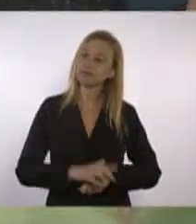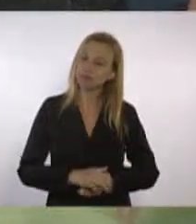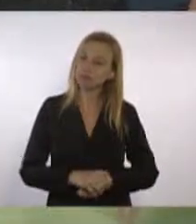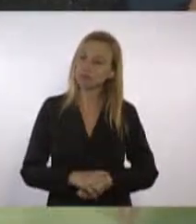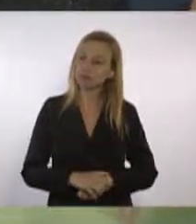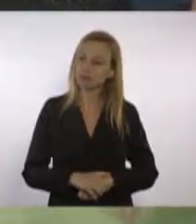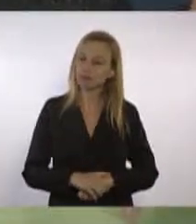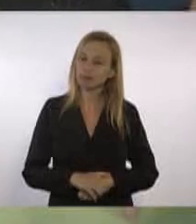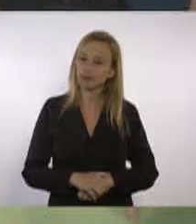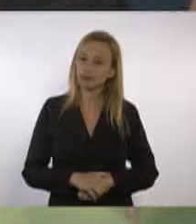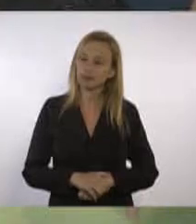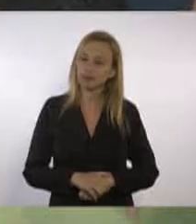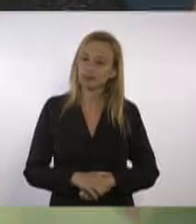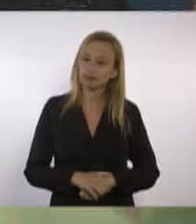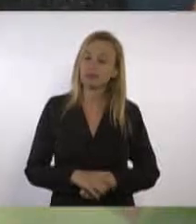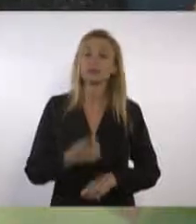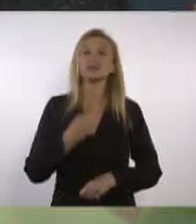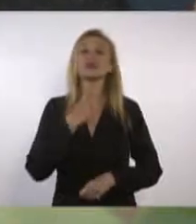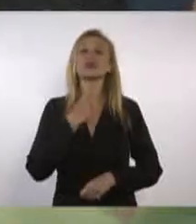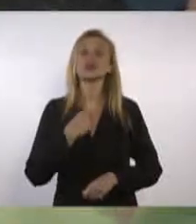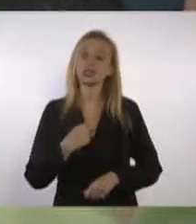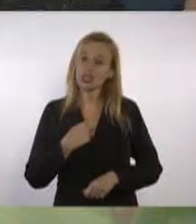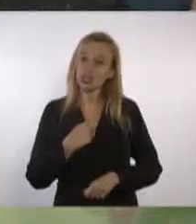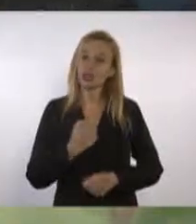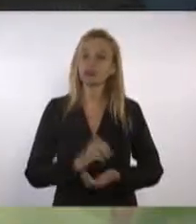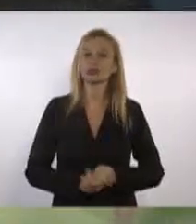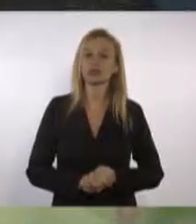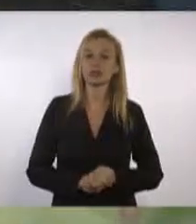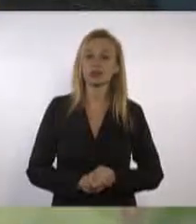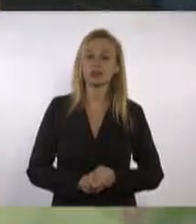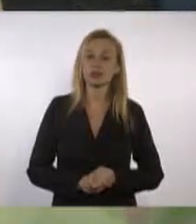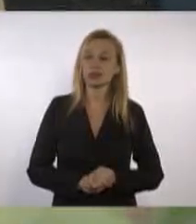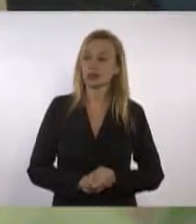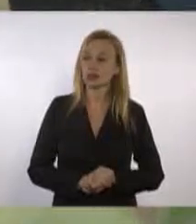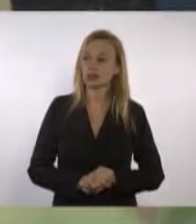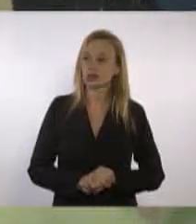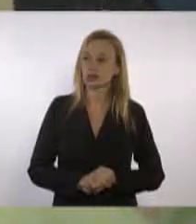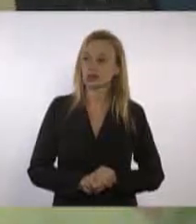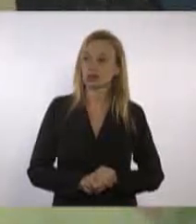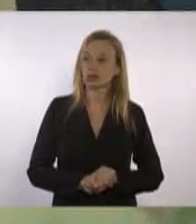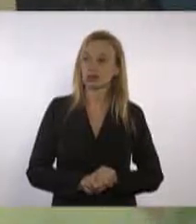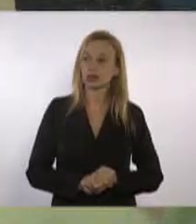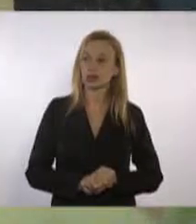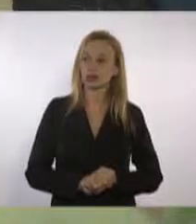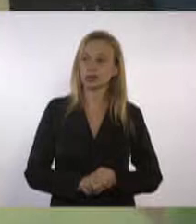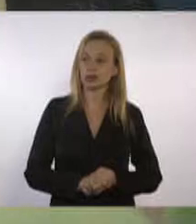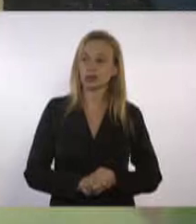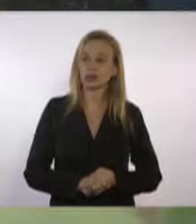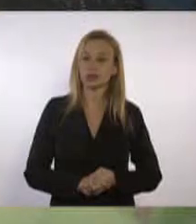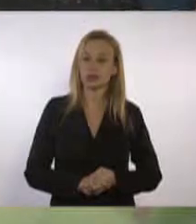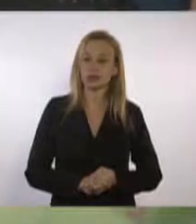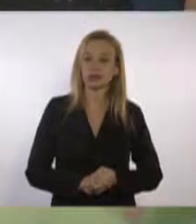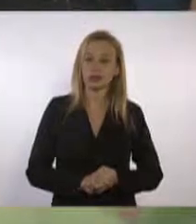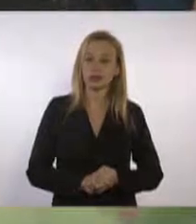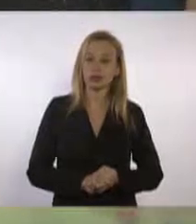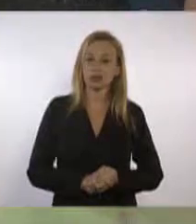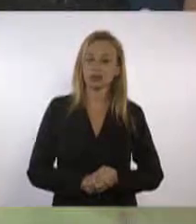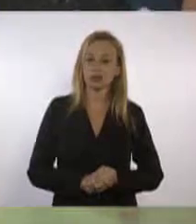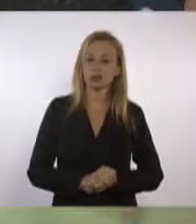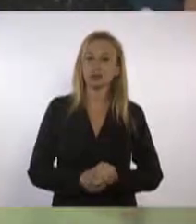se assim nós o desejássemos, para arguir o secretário Tristão, porque ele é